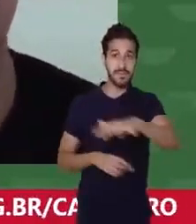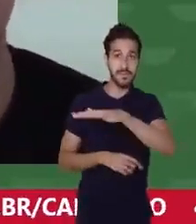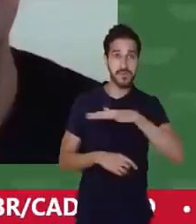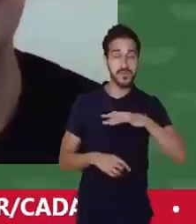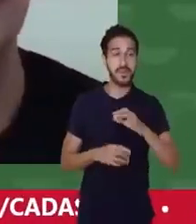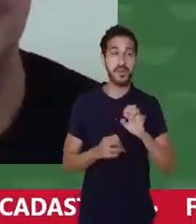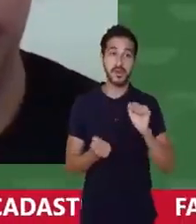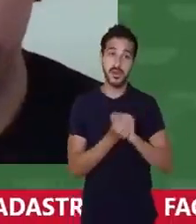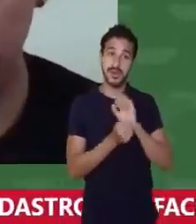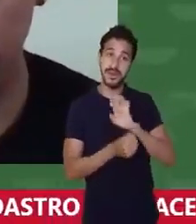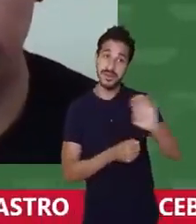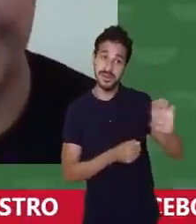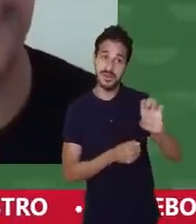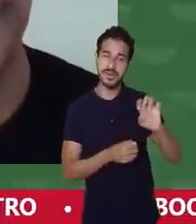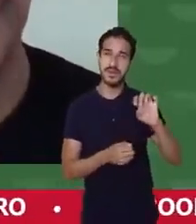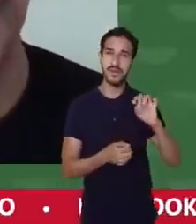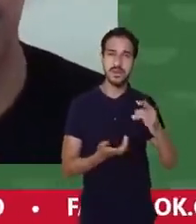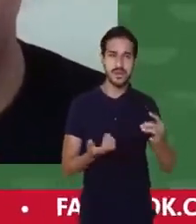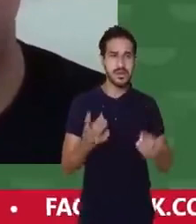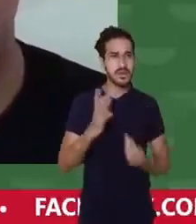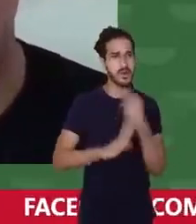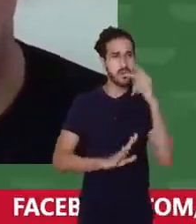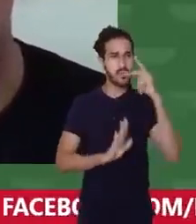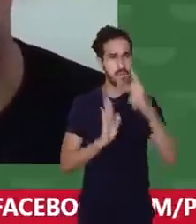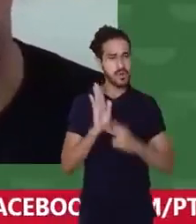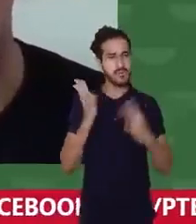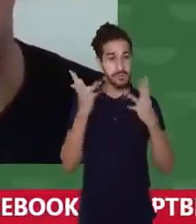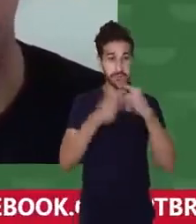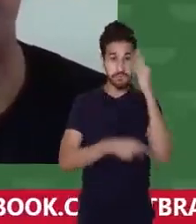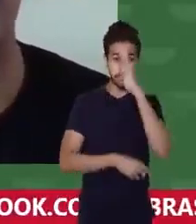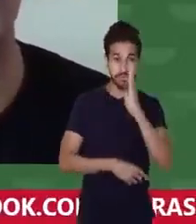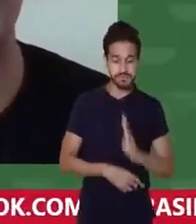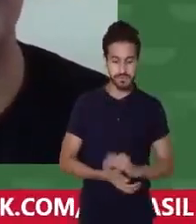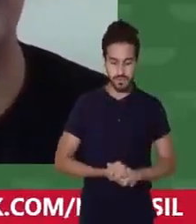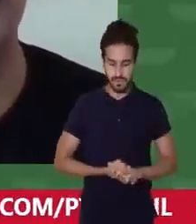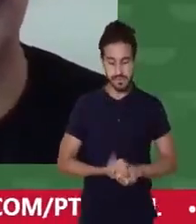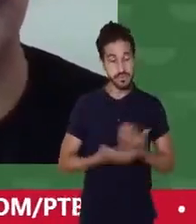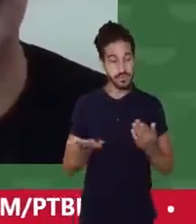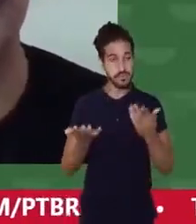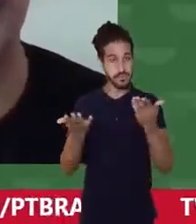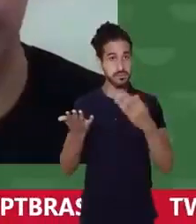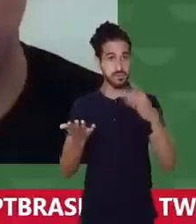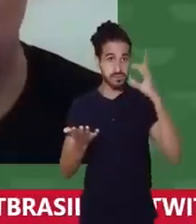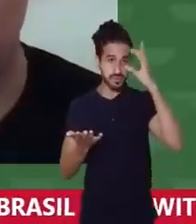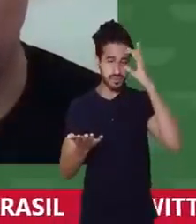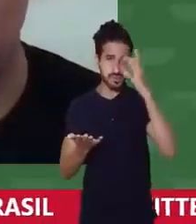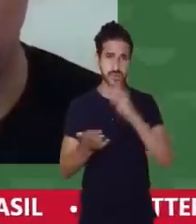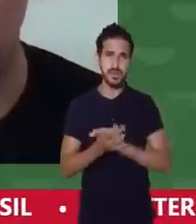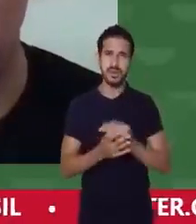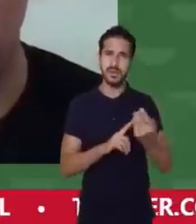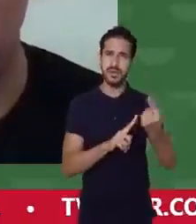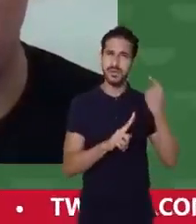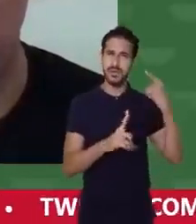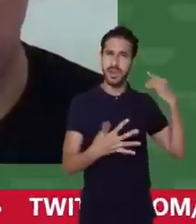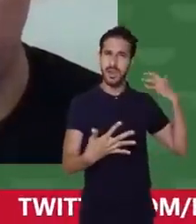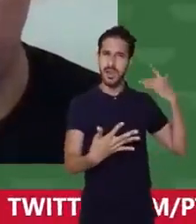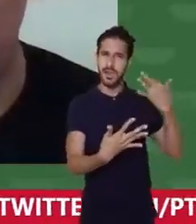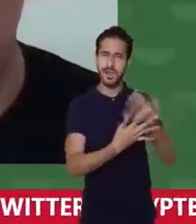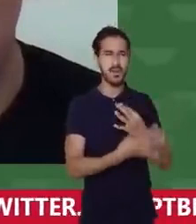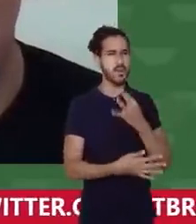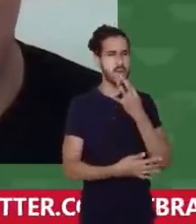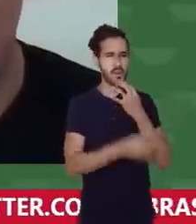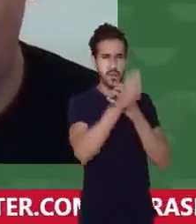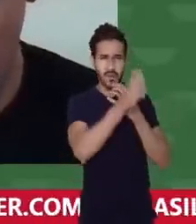com a esquerda, e, na verdade, consolidar um projeto para o país. Mas, Dilma, desde a sua história que eu lhe